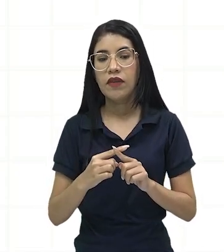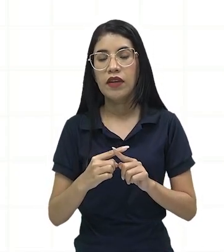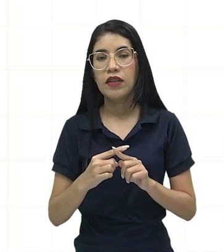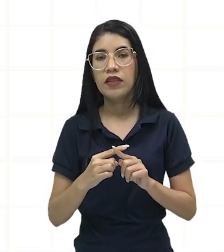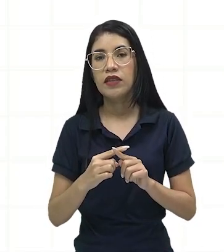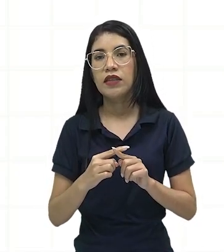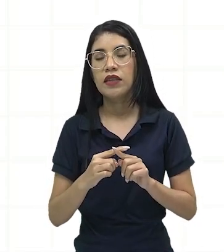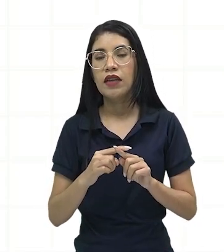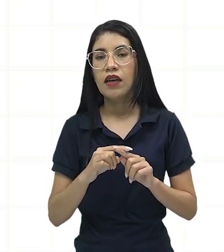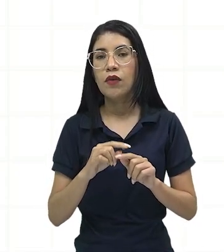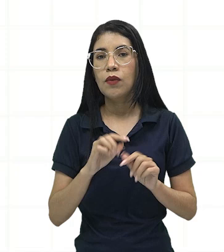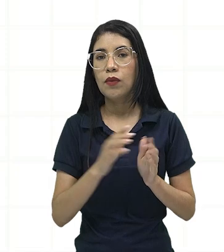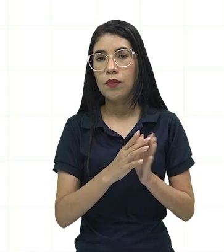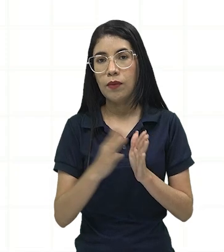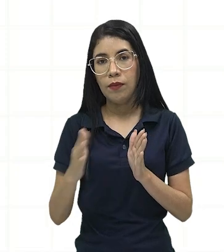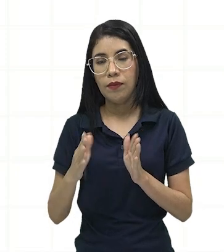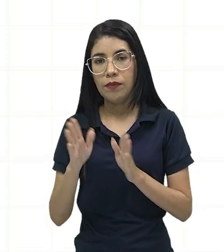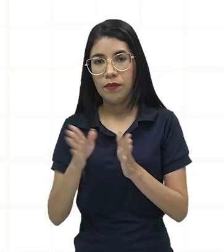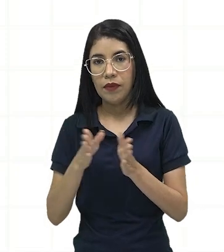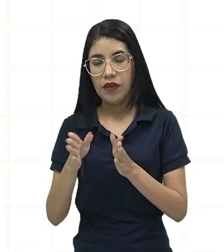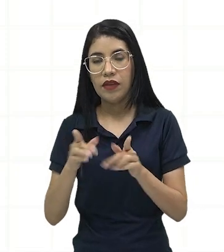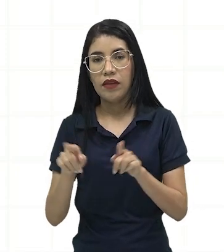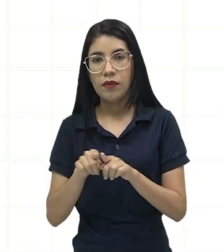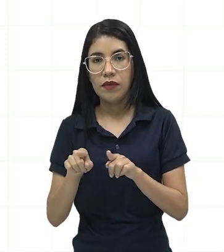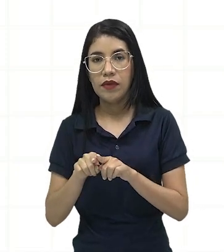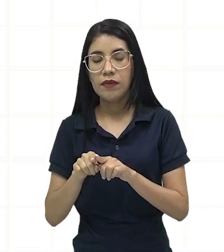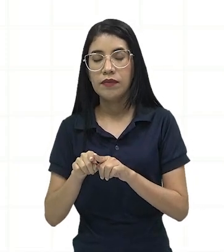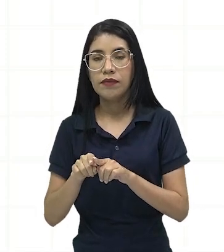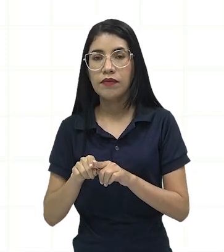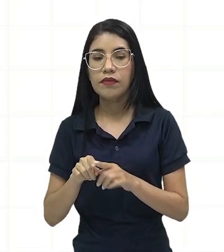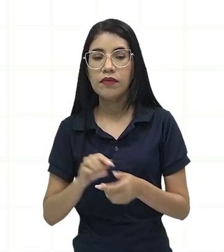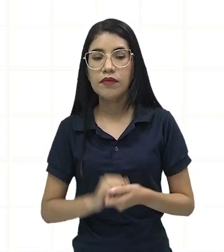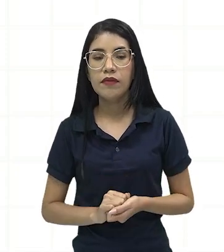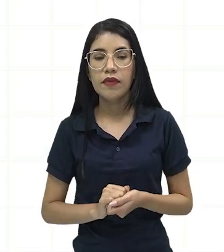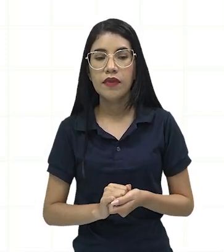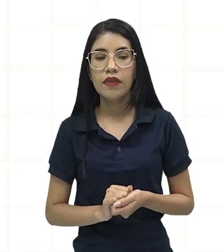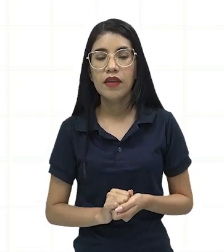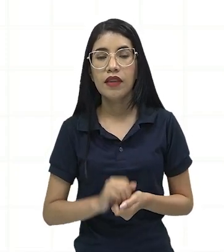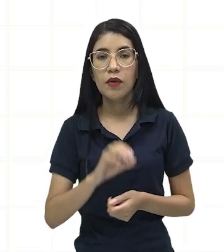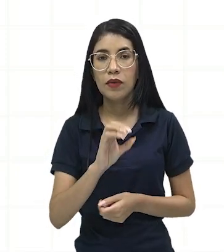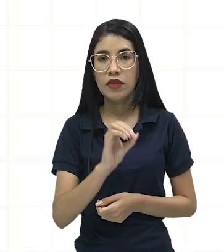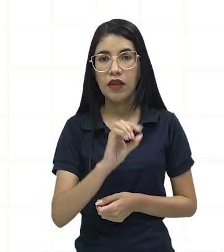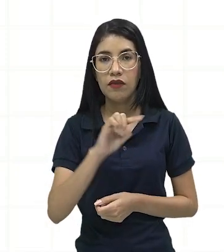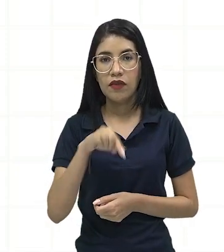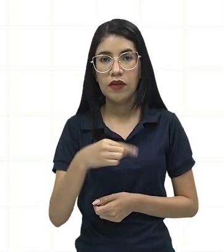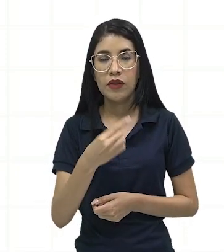de tempo, e a gente observou aqui que a potência em quilowatts foi